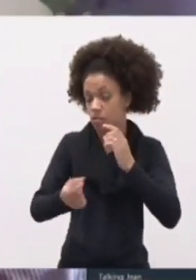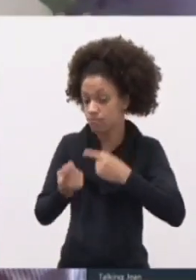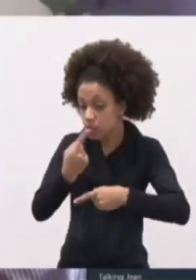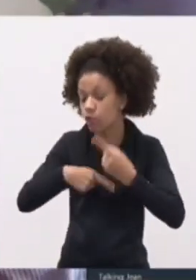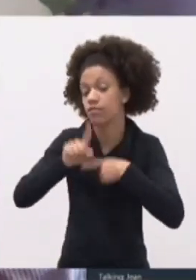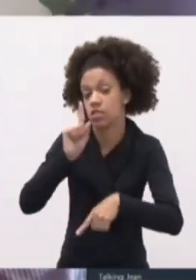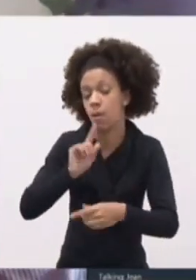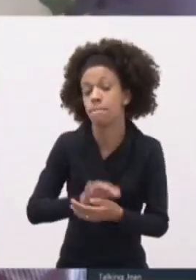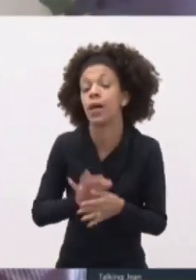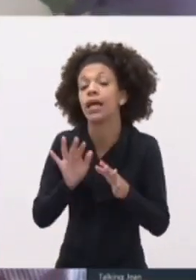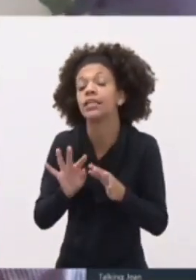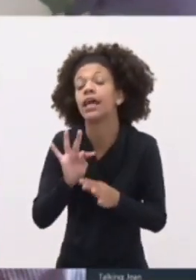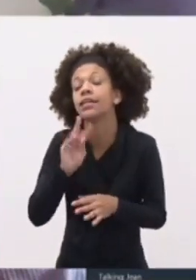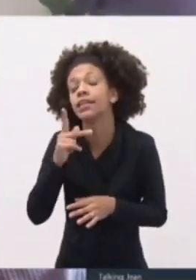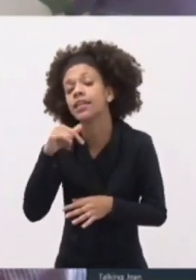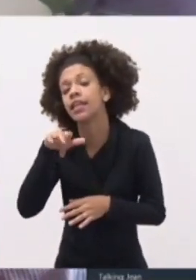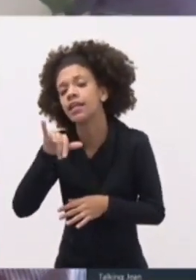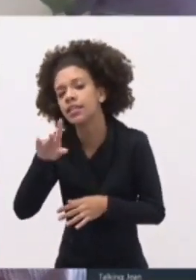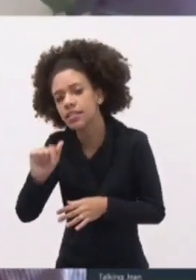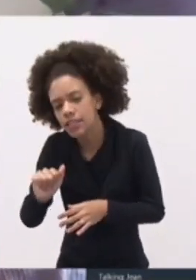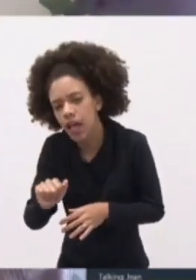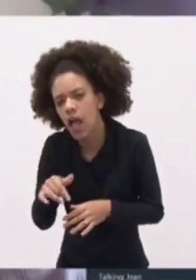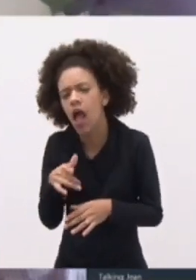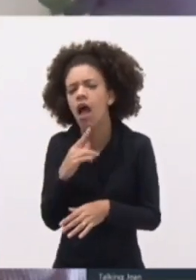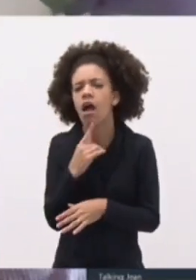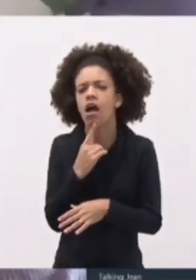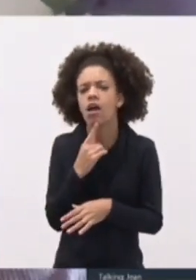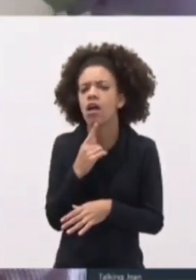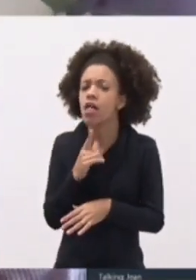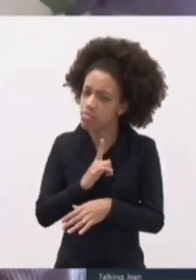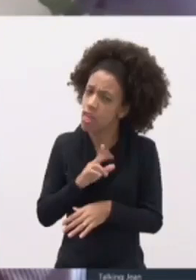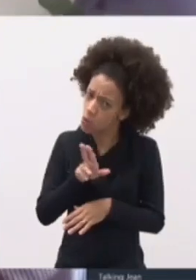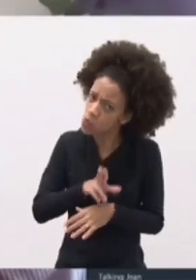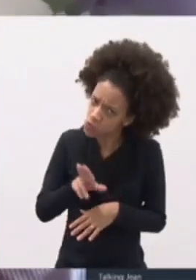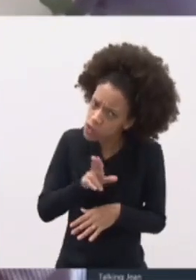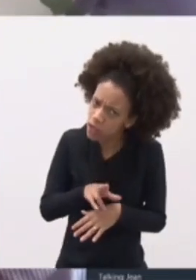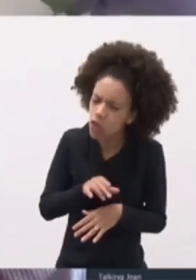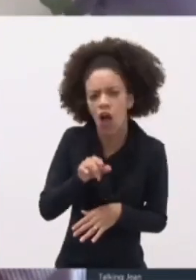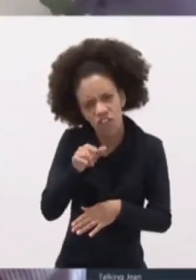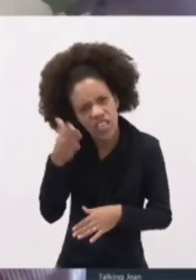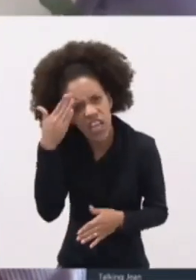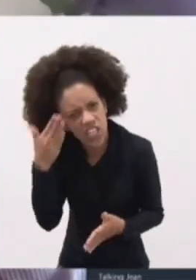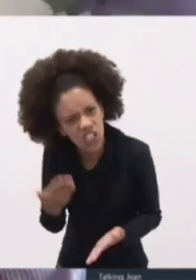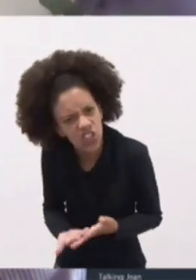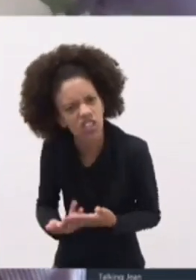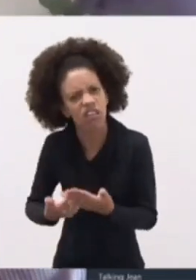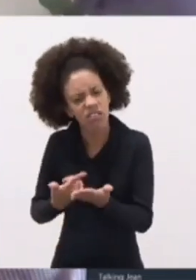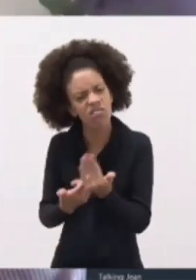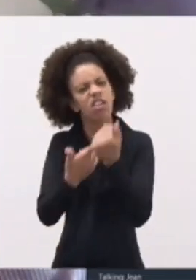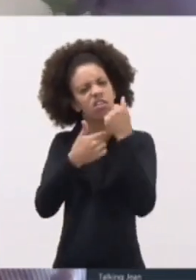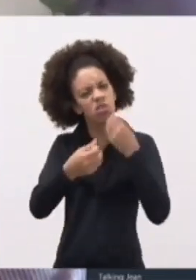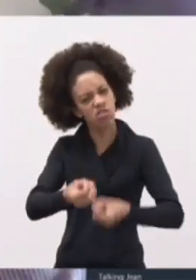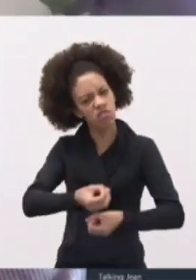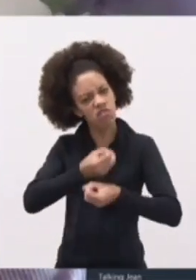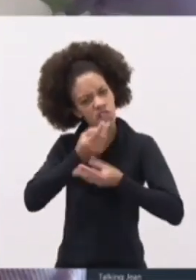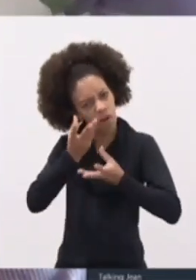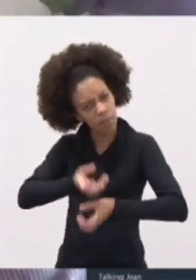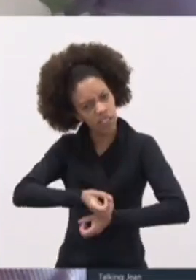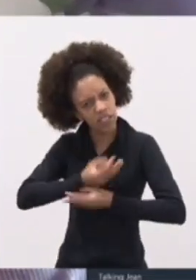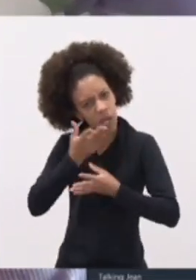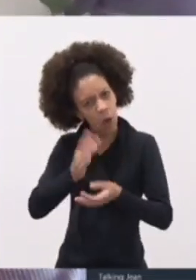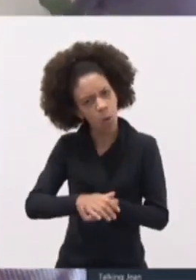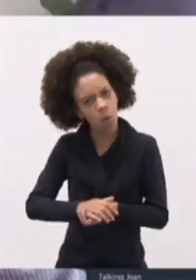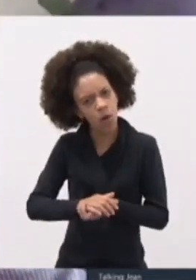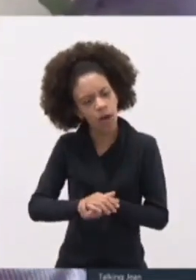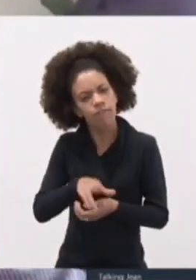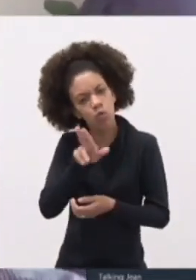E aí a Thalita diz o seguinte: tem usado as TICs aqui com a pandemia. Você acredita que as tecnologias de informação e comunicação serão